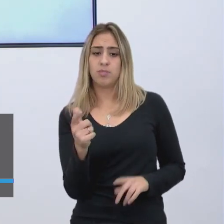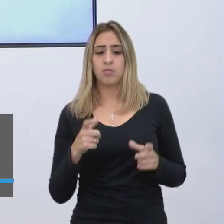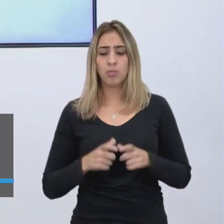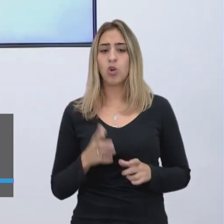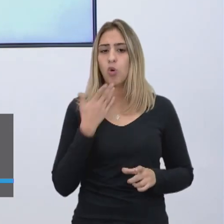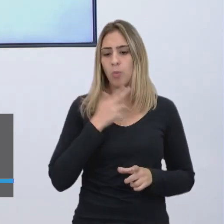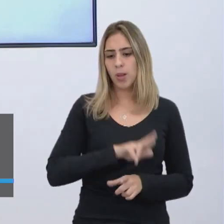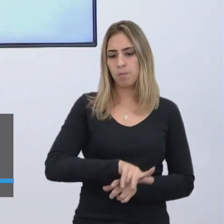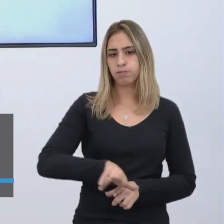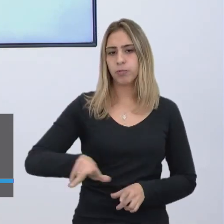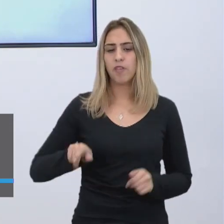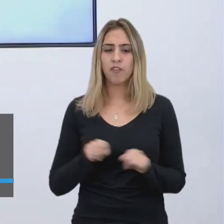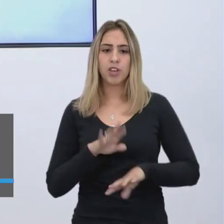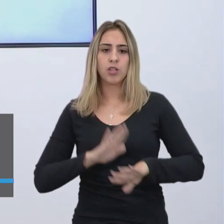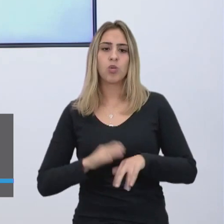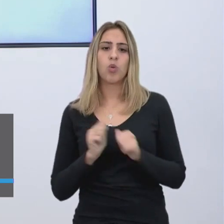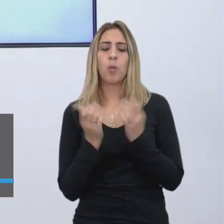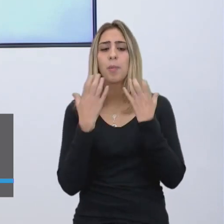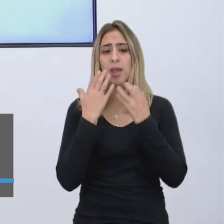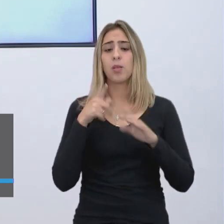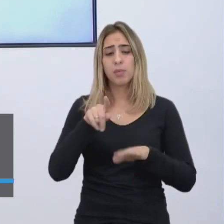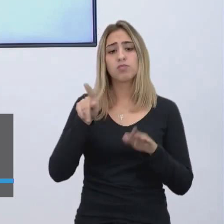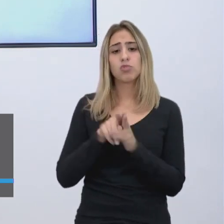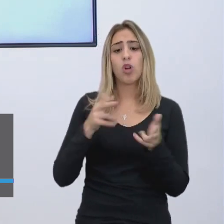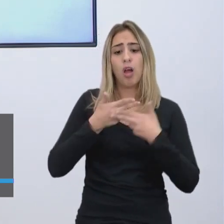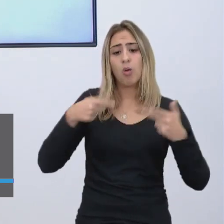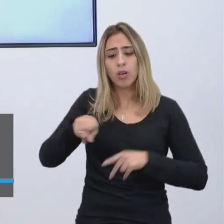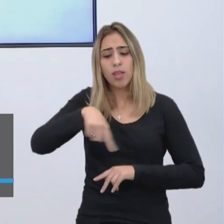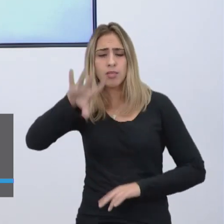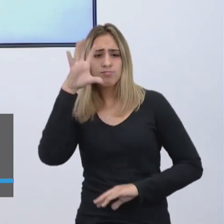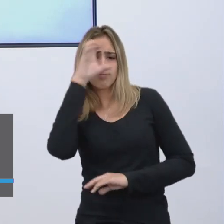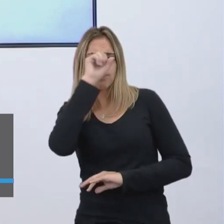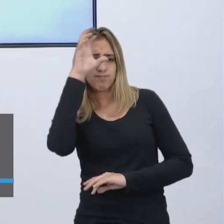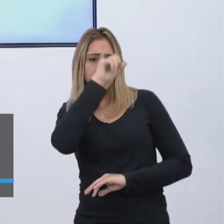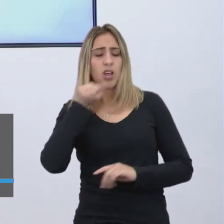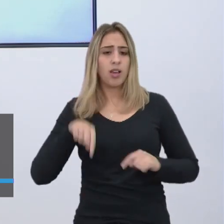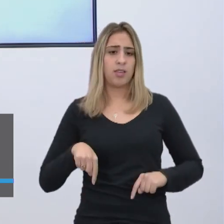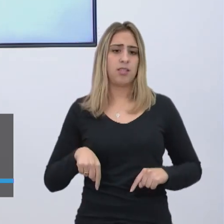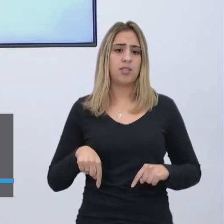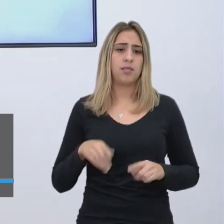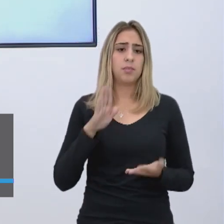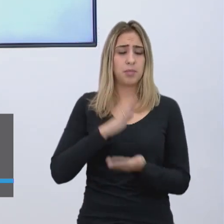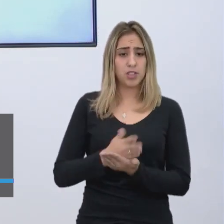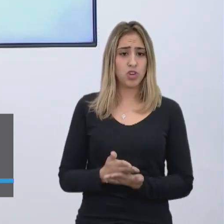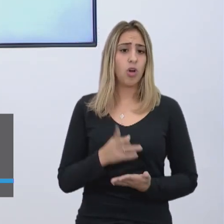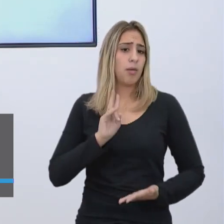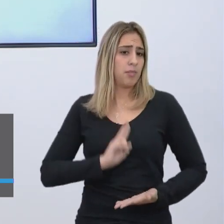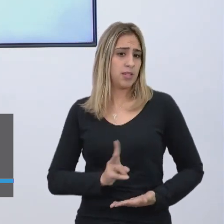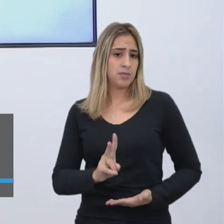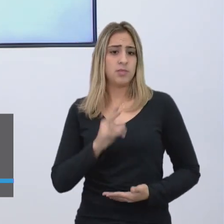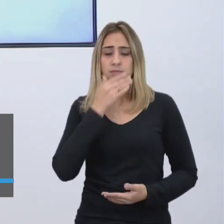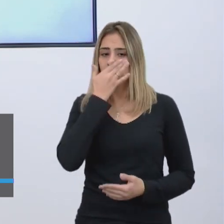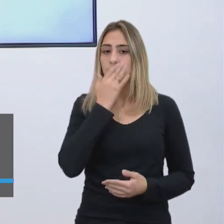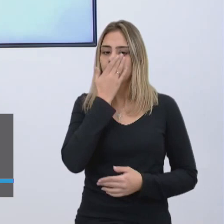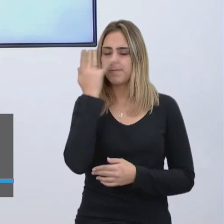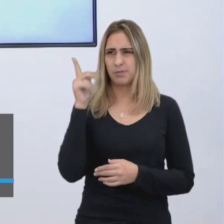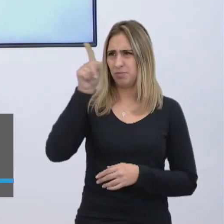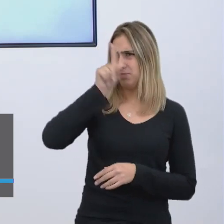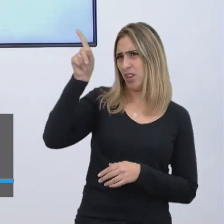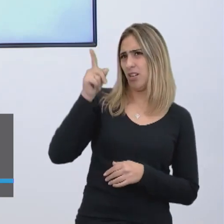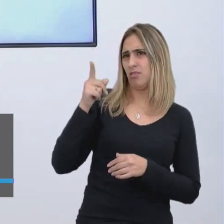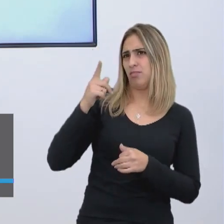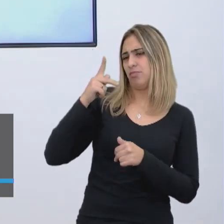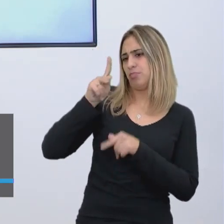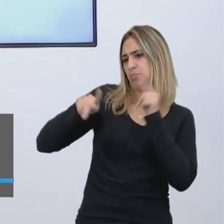pratos feitos com milho, mas isso foi algo que eles aprenderam aqui. Mandioca, mesma coisa. Você não tem pratos feitos com